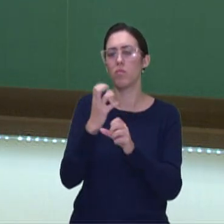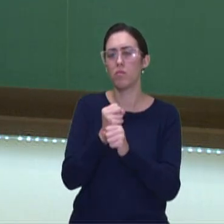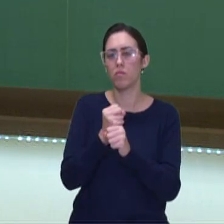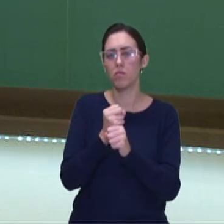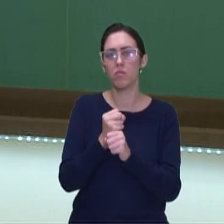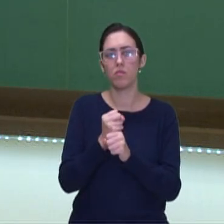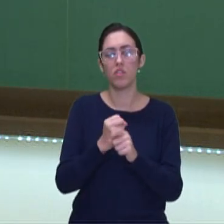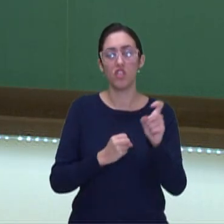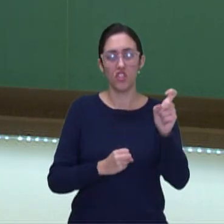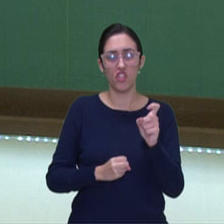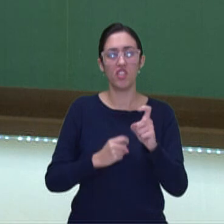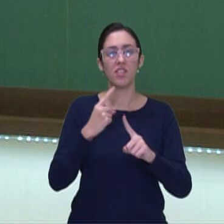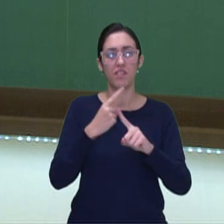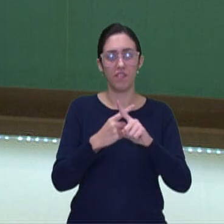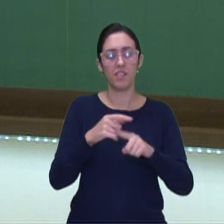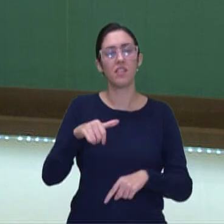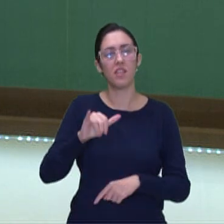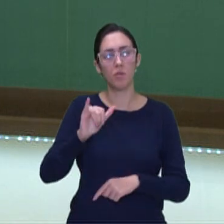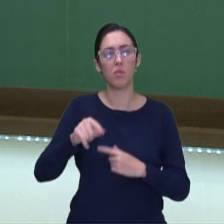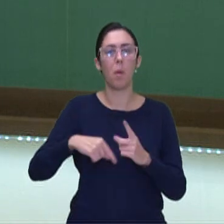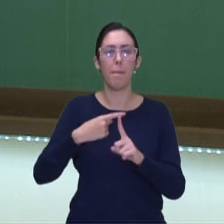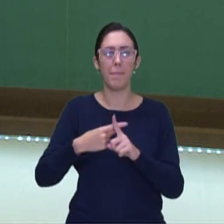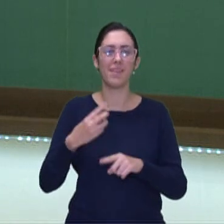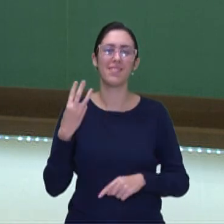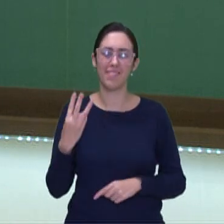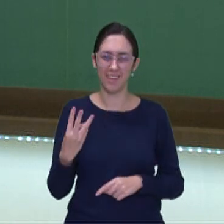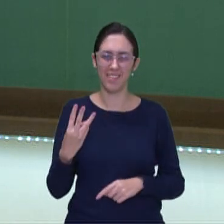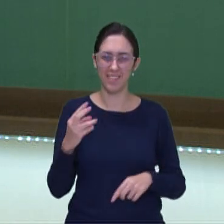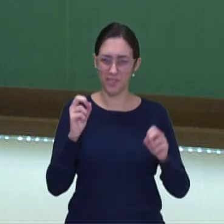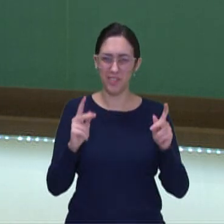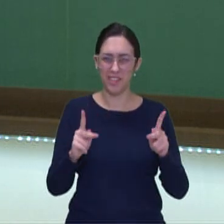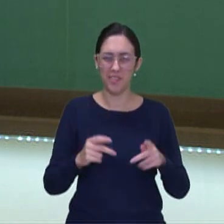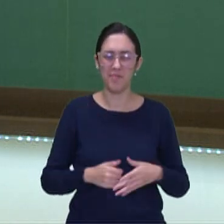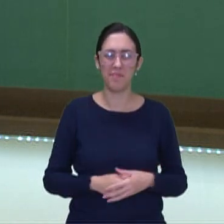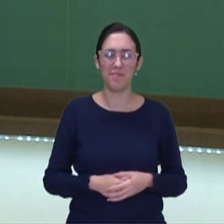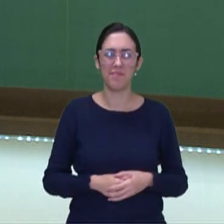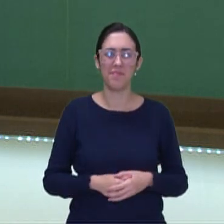X vezes o y mais 3. Ok?